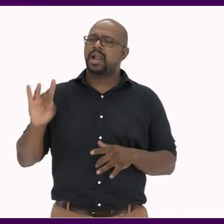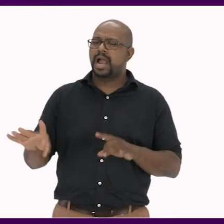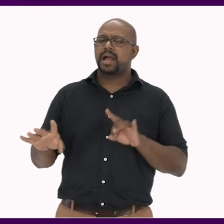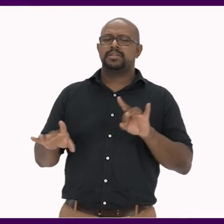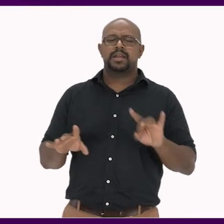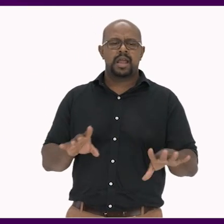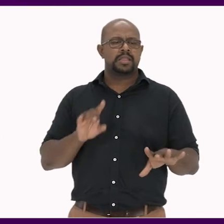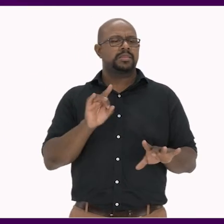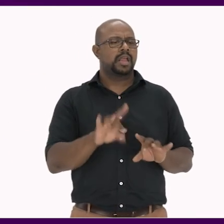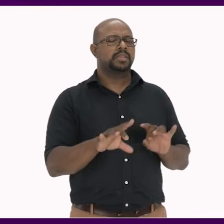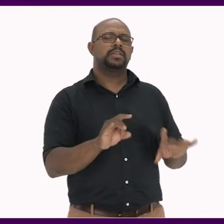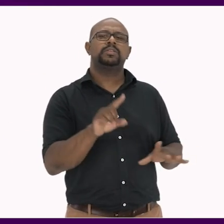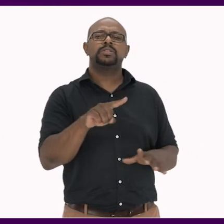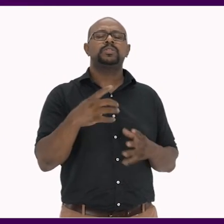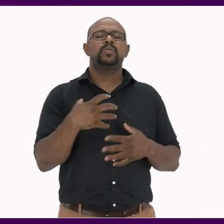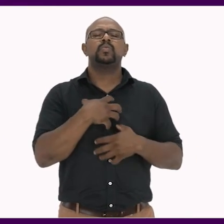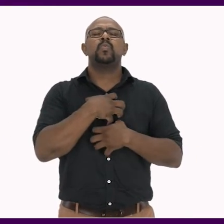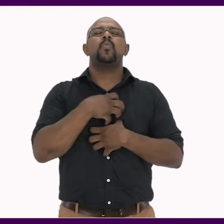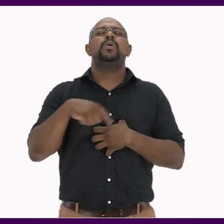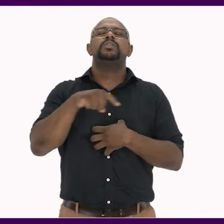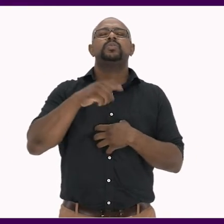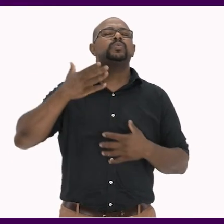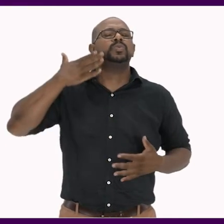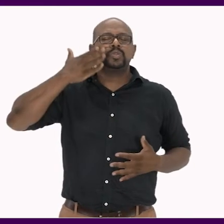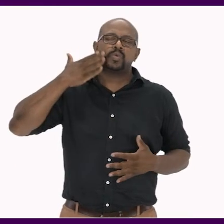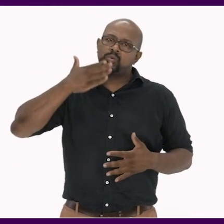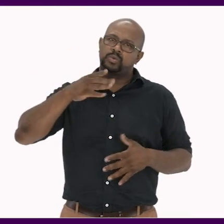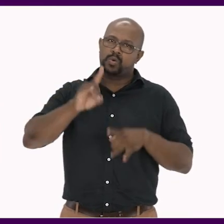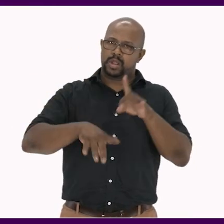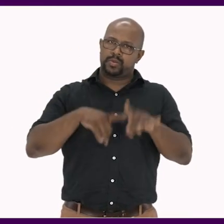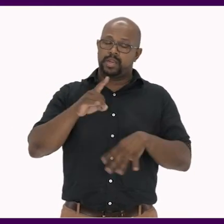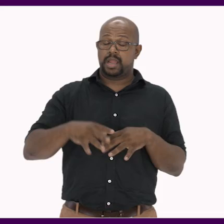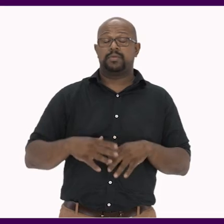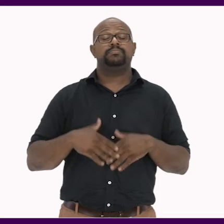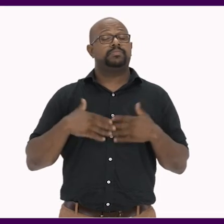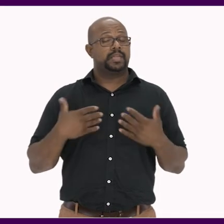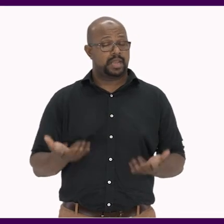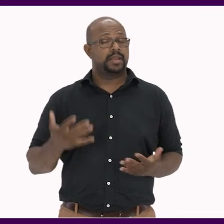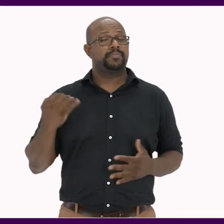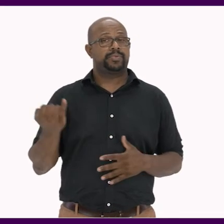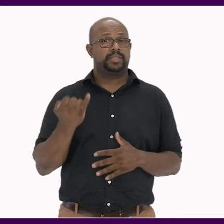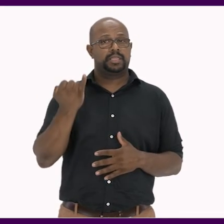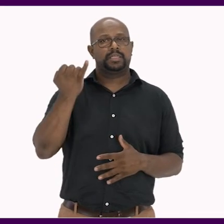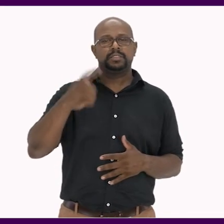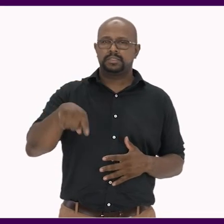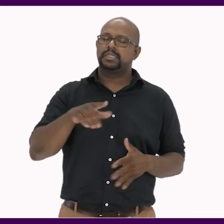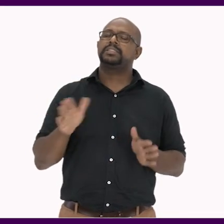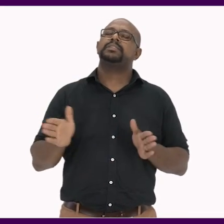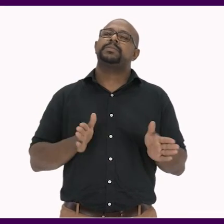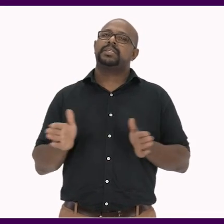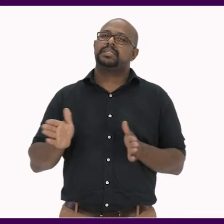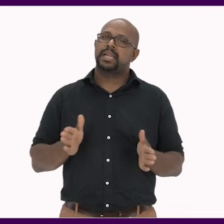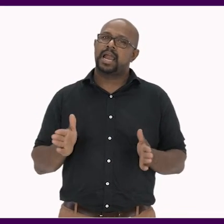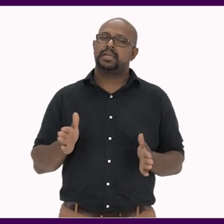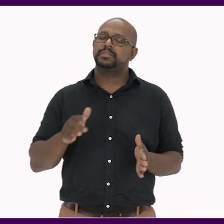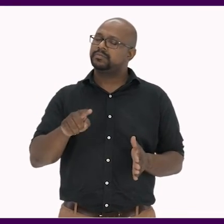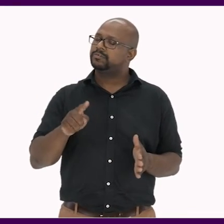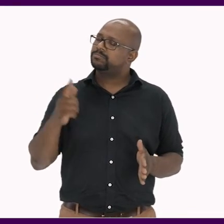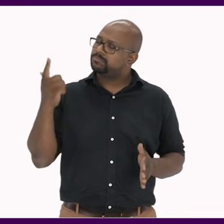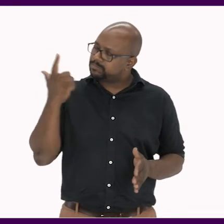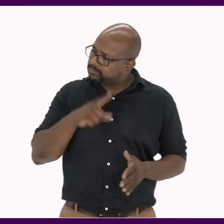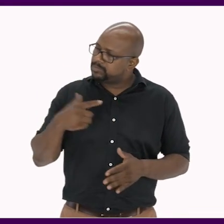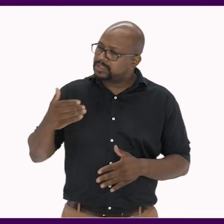cada obra e o seu contexto no discurso curatorial. Daí a importância na acessibilidade